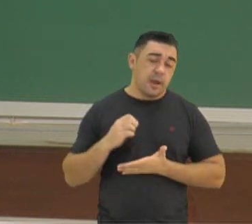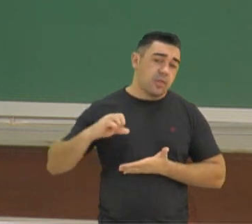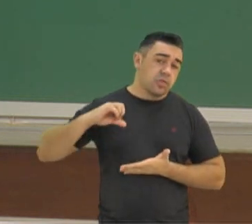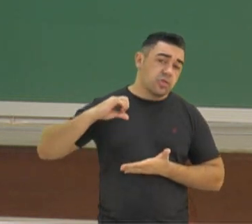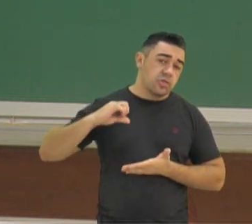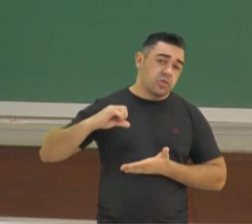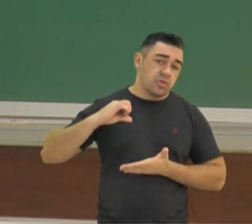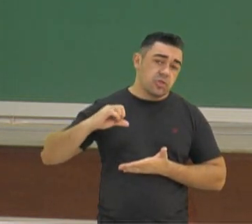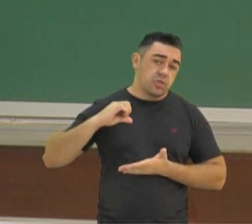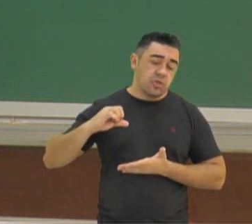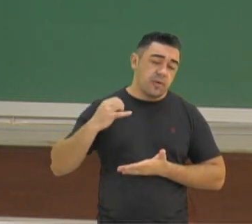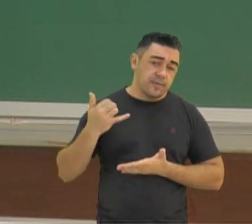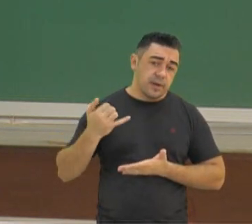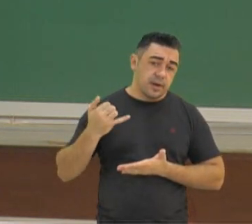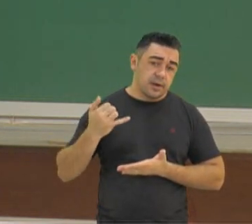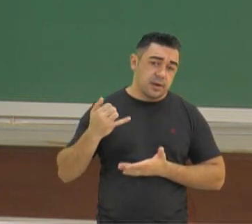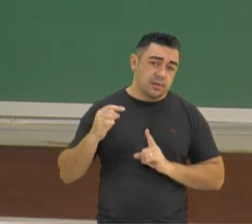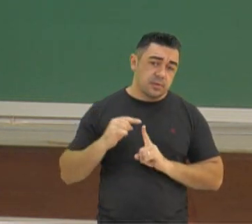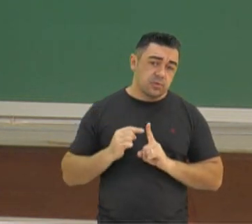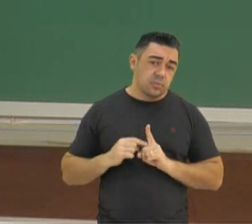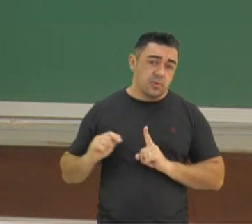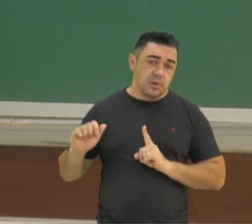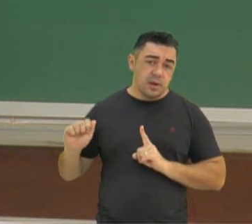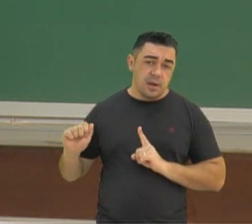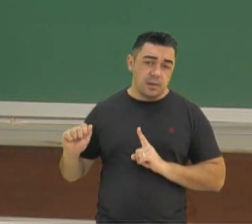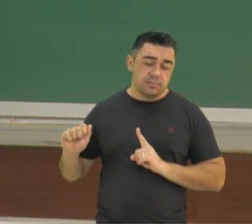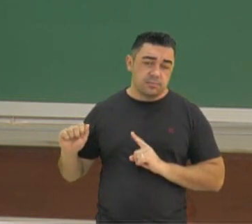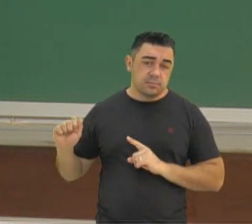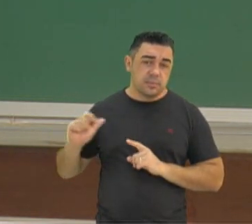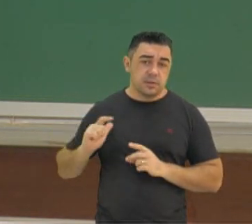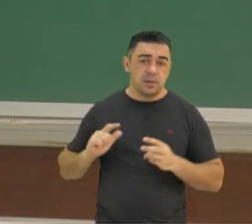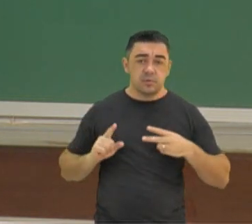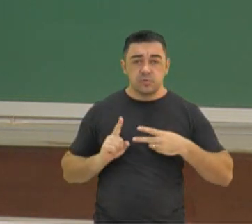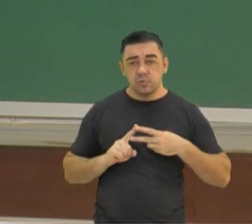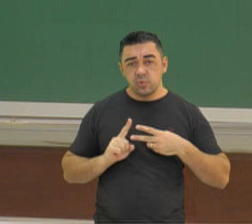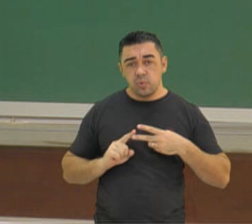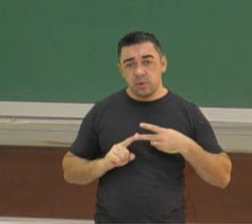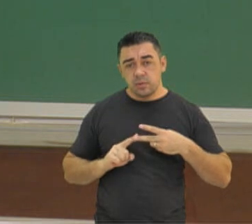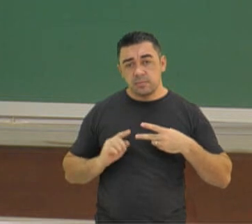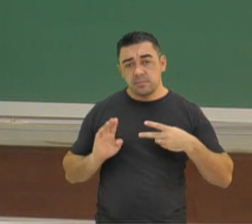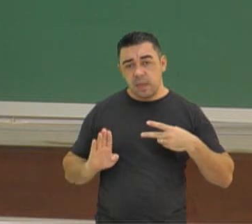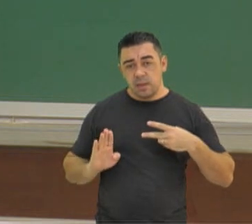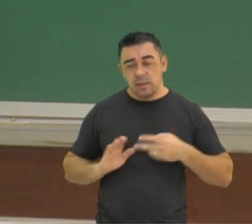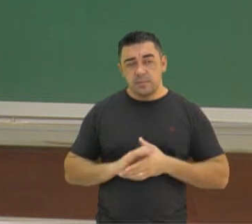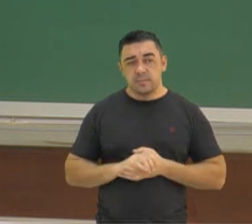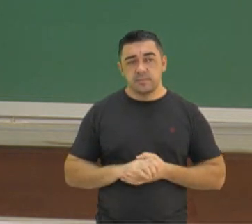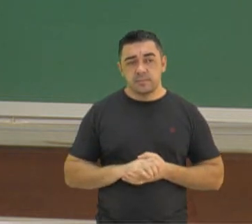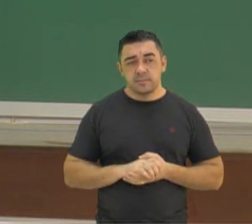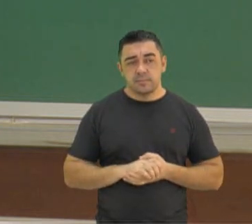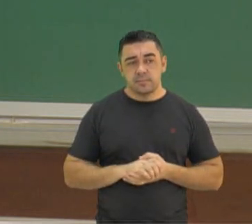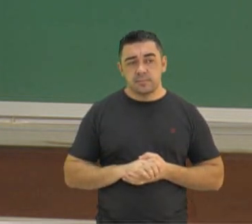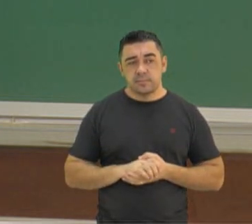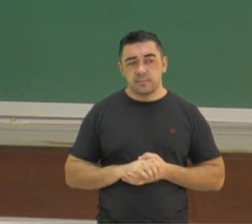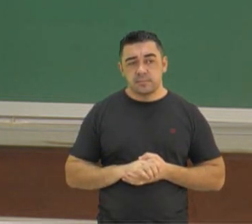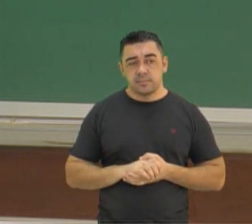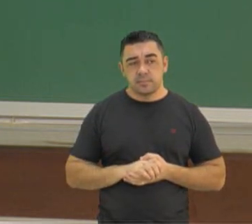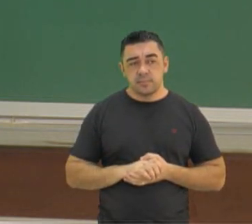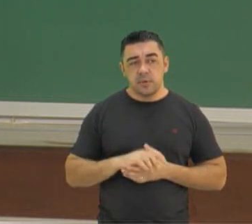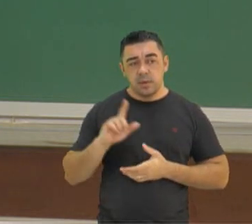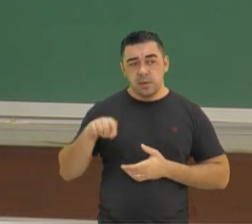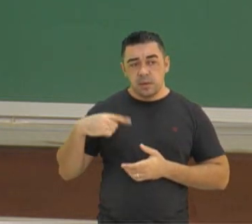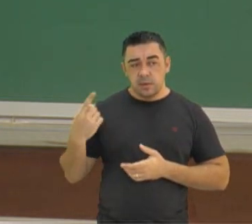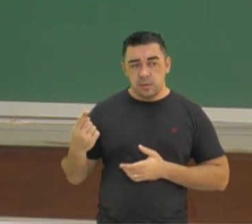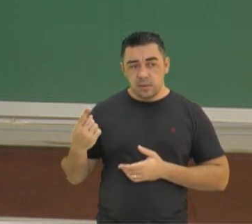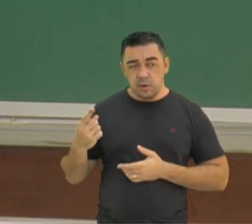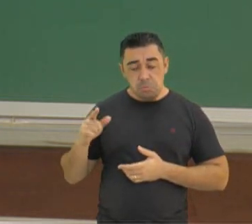9 canetas do tipo A, enquanto foi comprado 2 do tipo B. Né? Agora, na minha